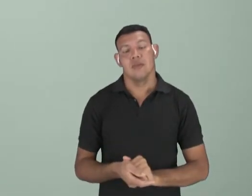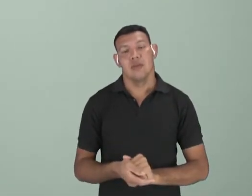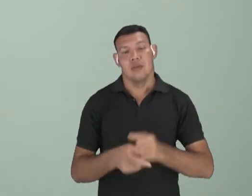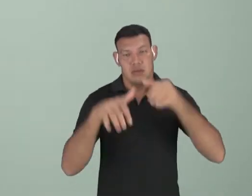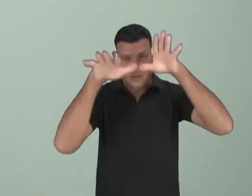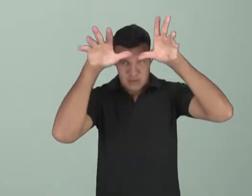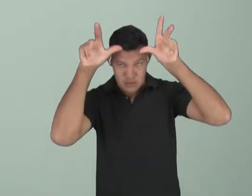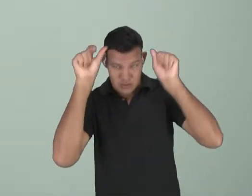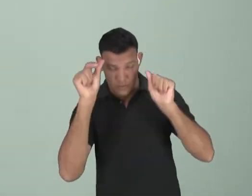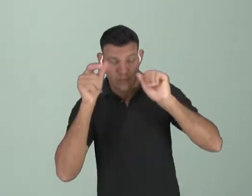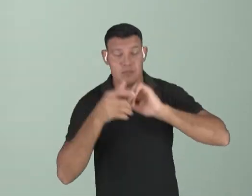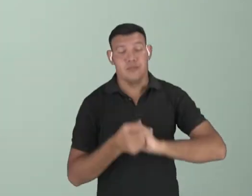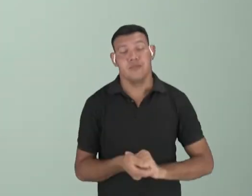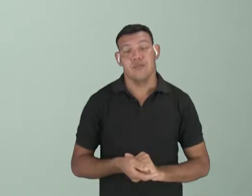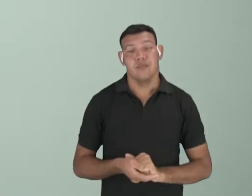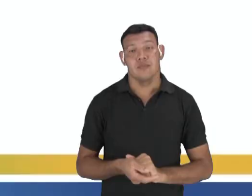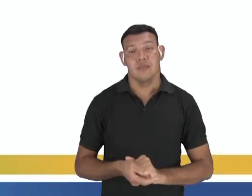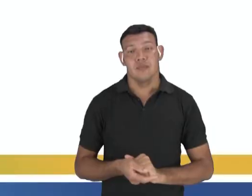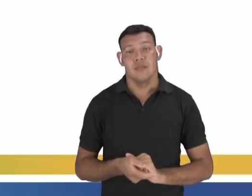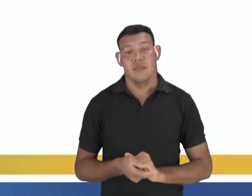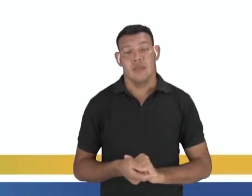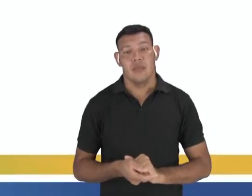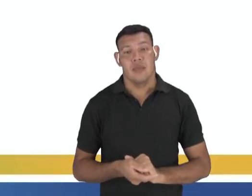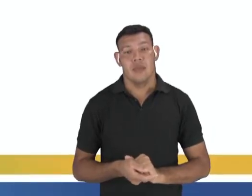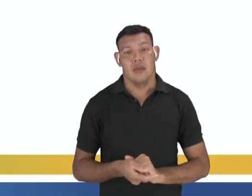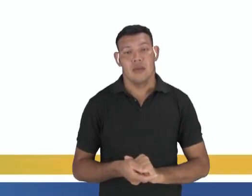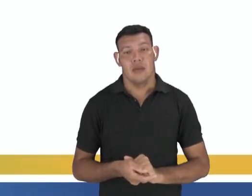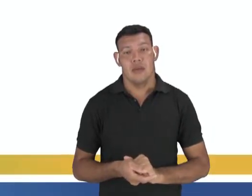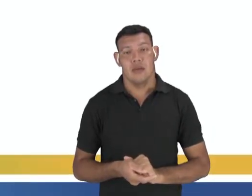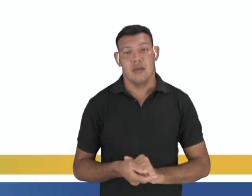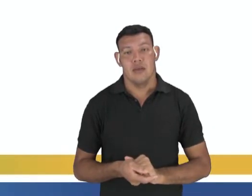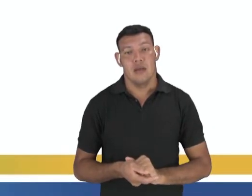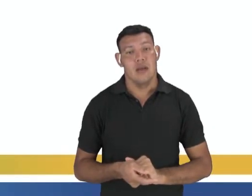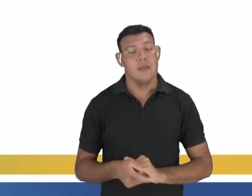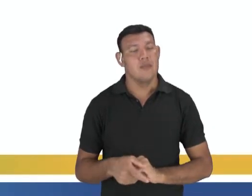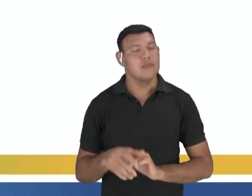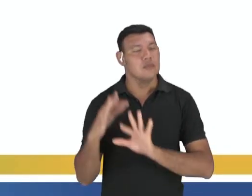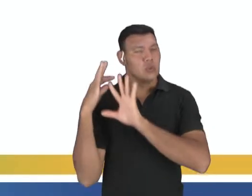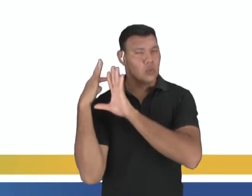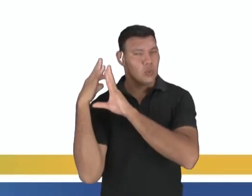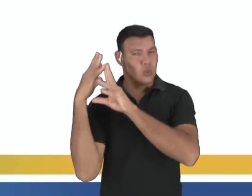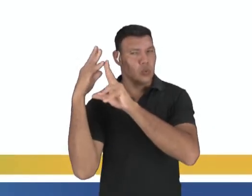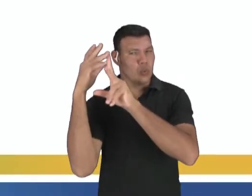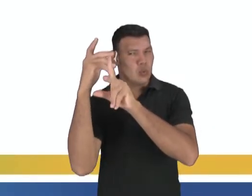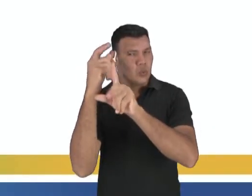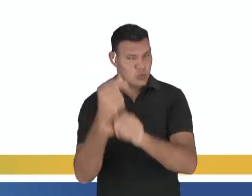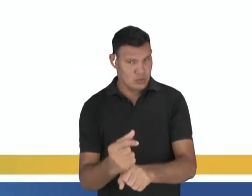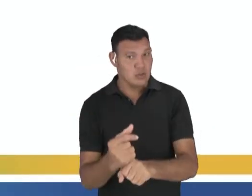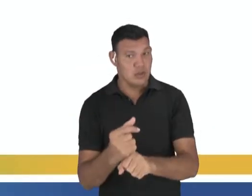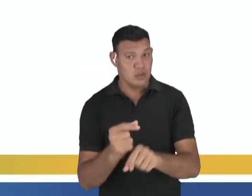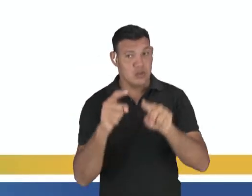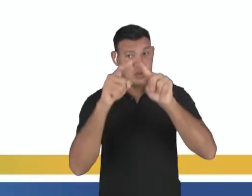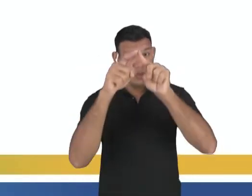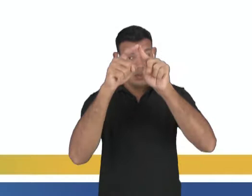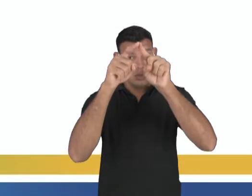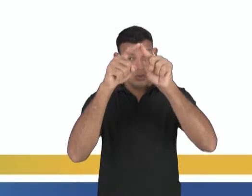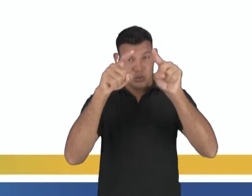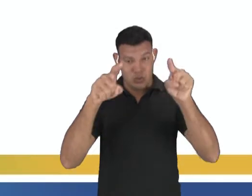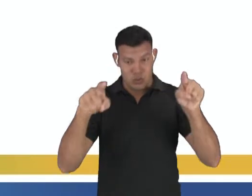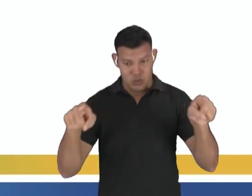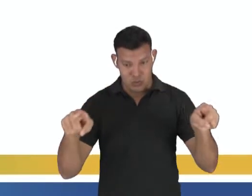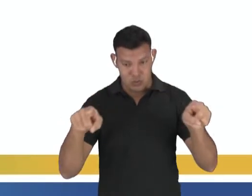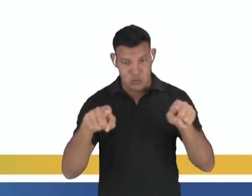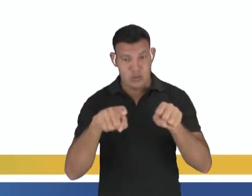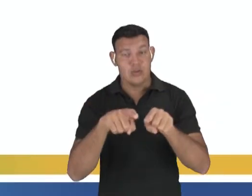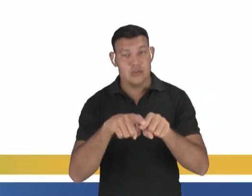Então, vamos iniciar. Vamos primeiramente relembrar, né? Os triângulos são figuras geométricas formadas